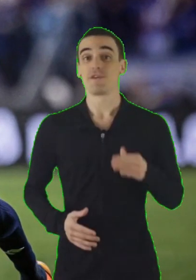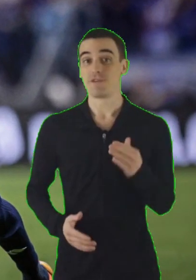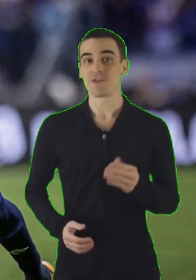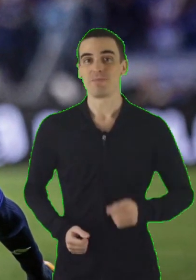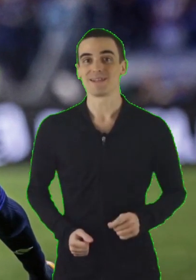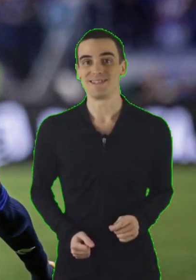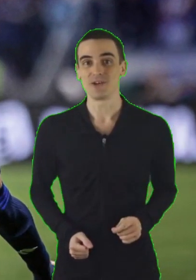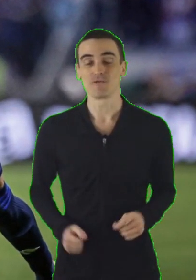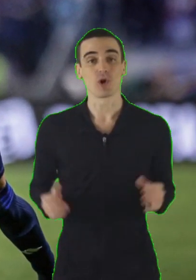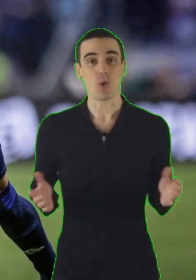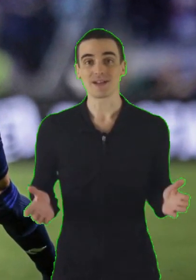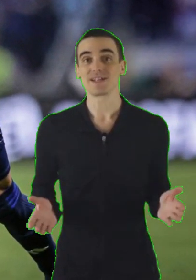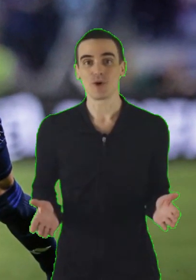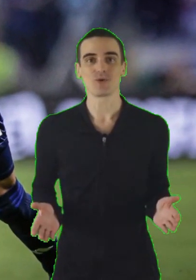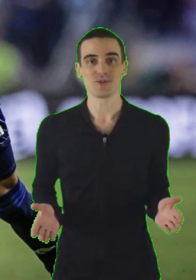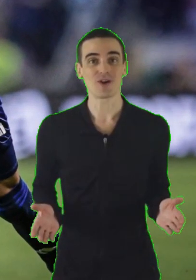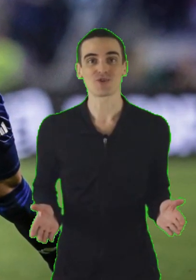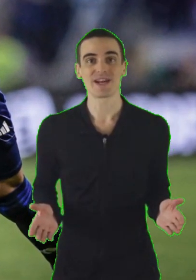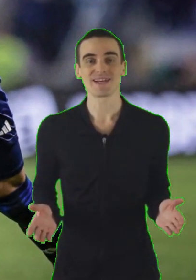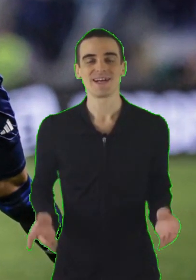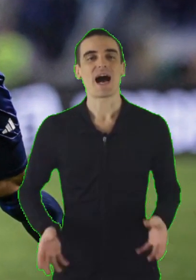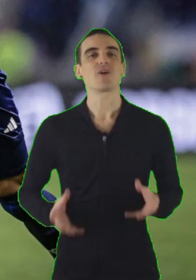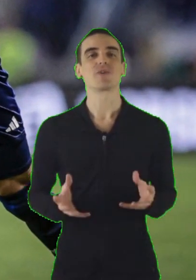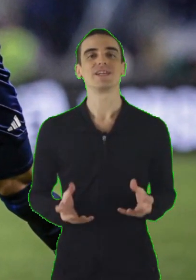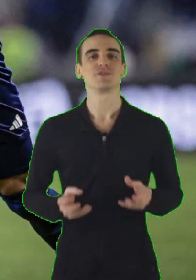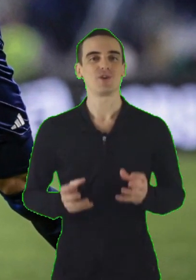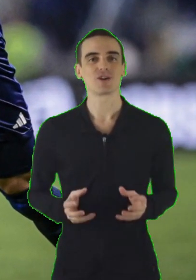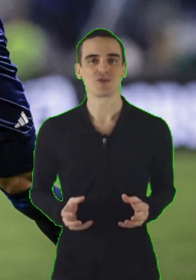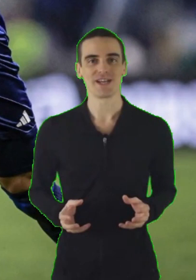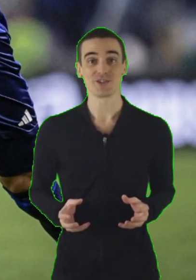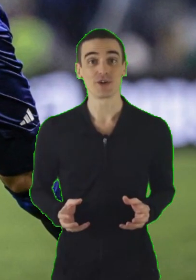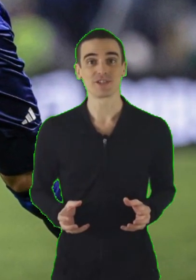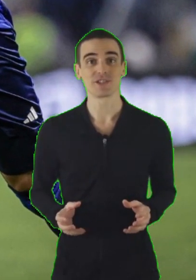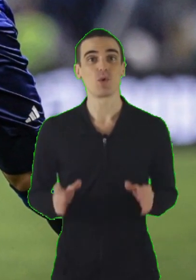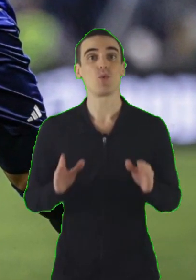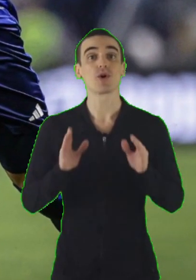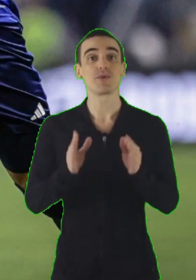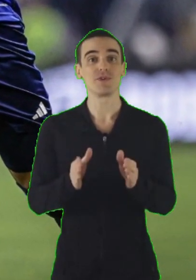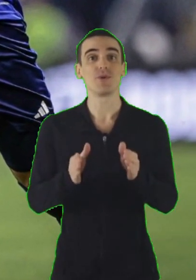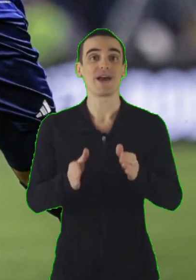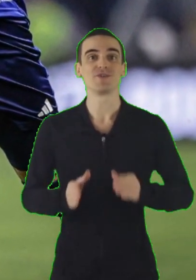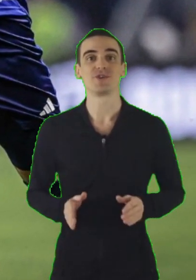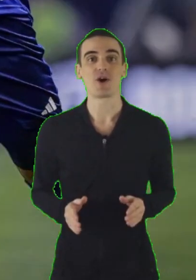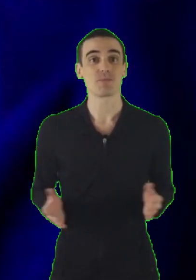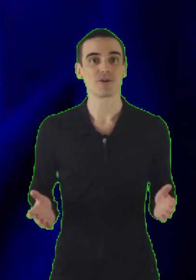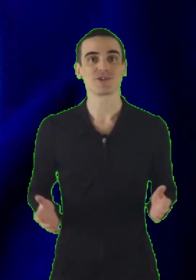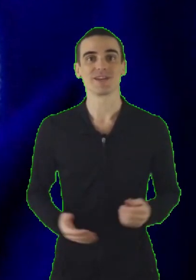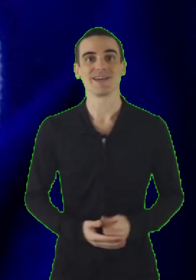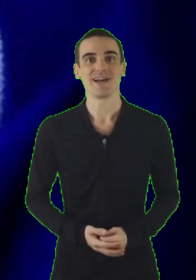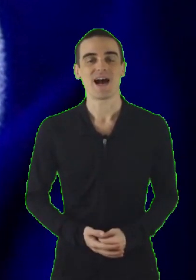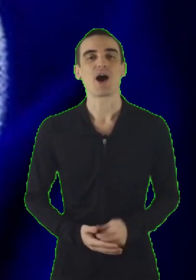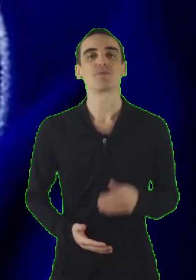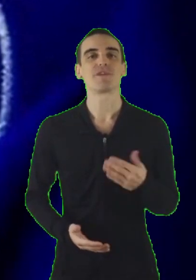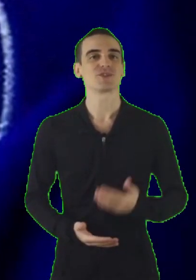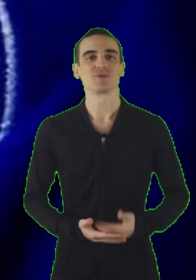Foi confirmado. Ronaldo age nos bastidores para trazer jogador do Mônaco da França. Veja essa matéria.